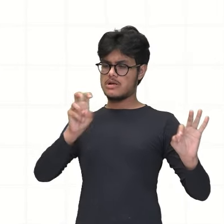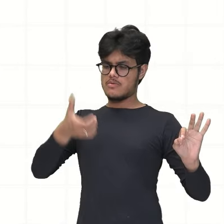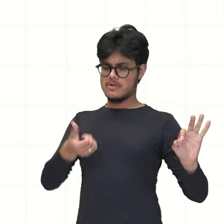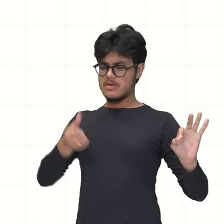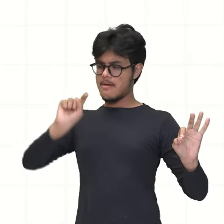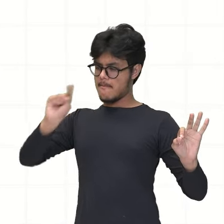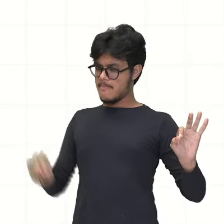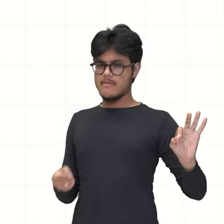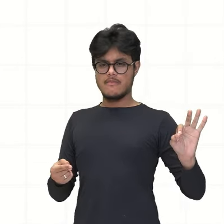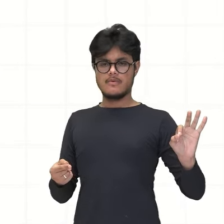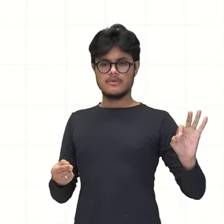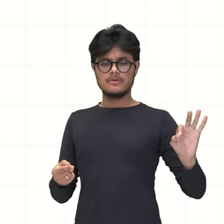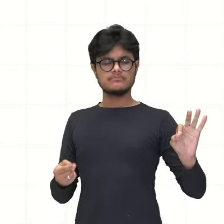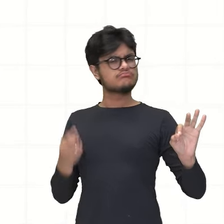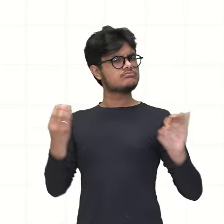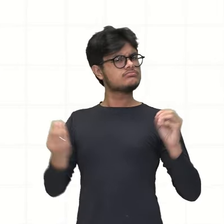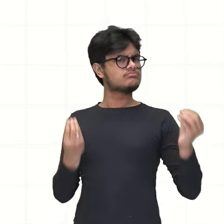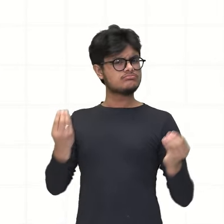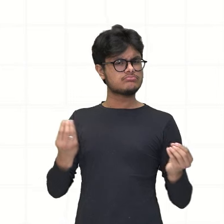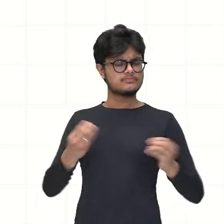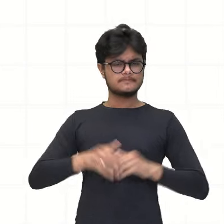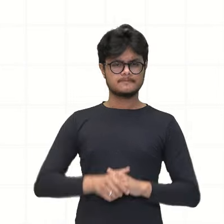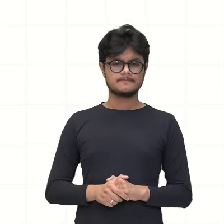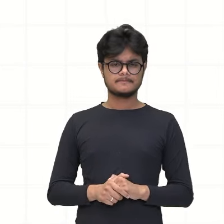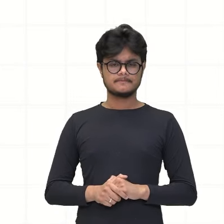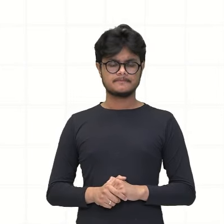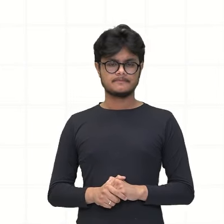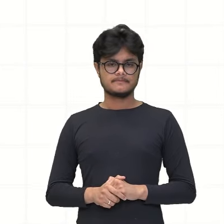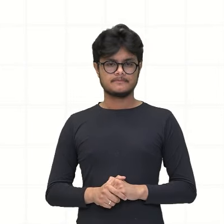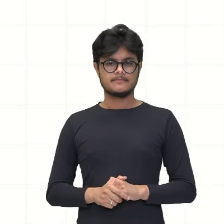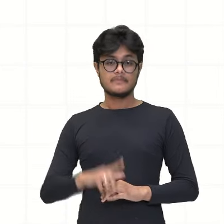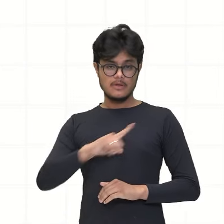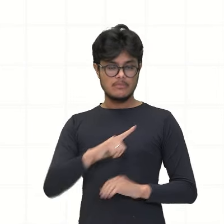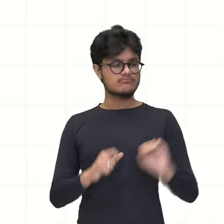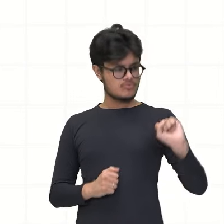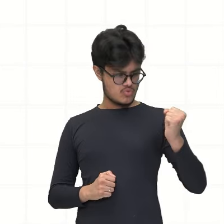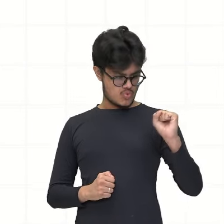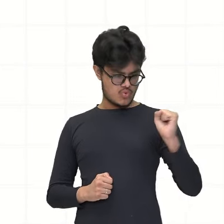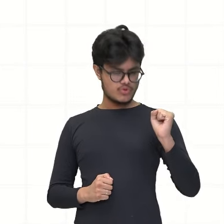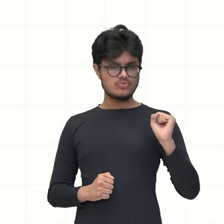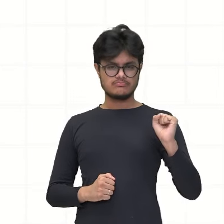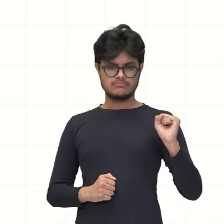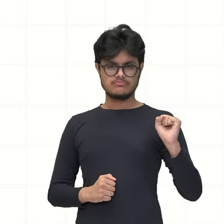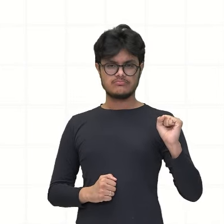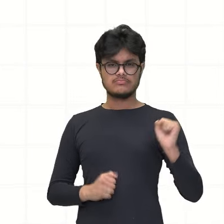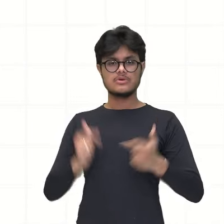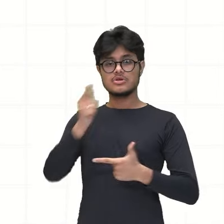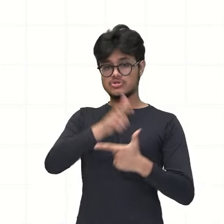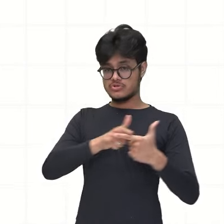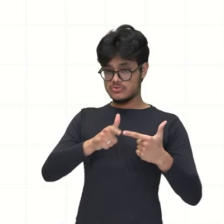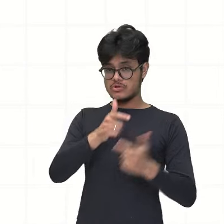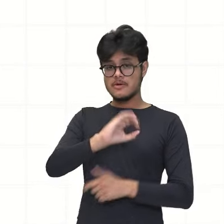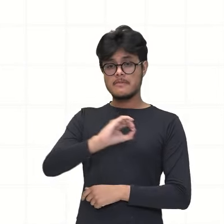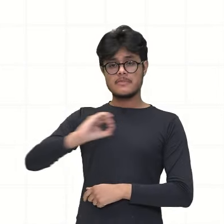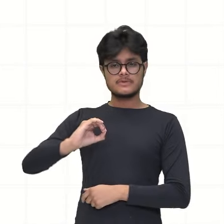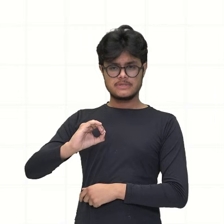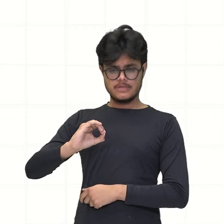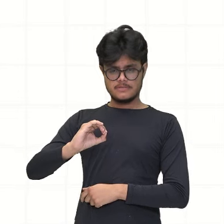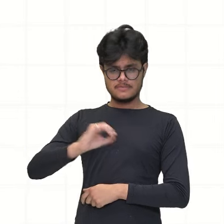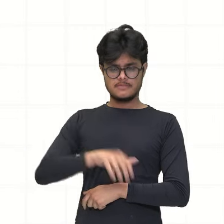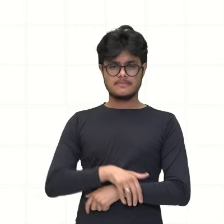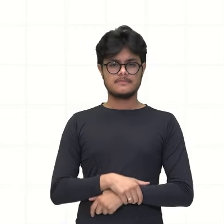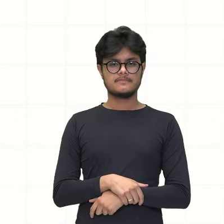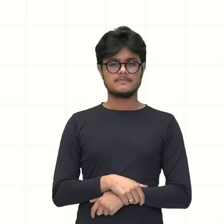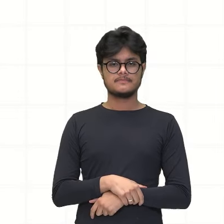valor, então o que é que eu faço? Eu vou pegar 8 dividido por 100, que é